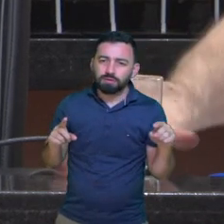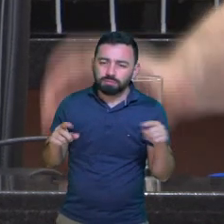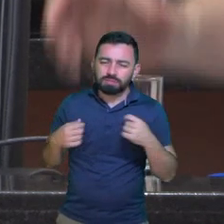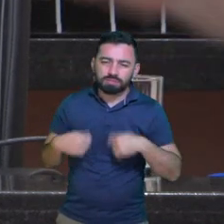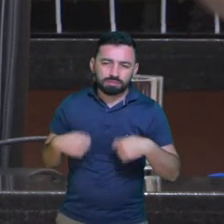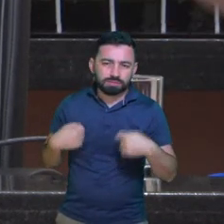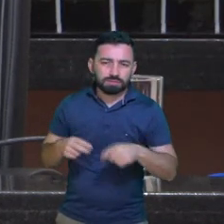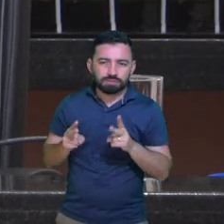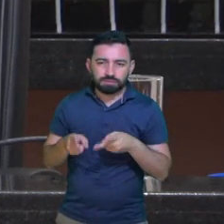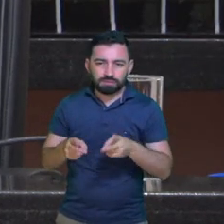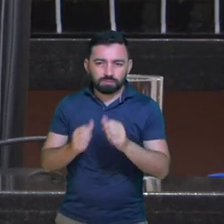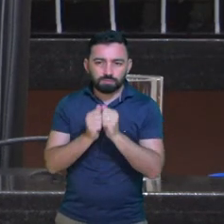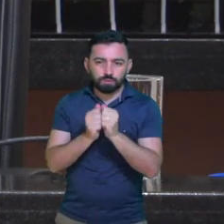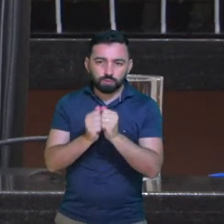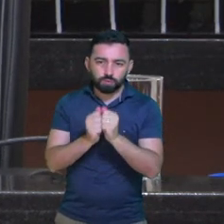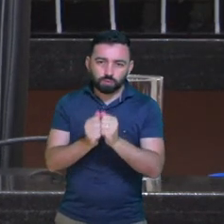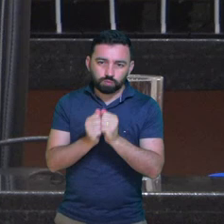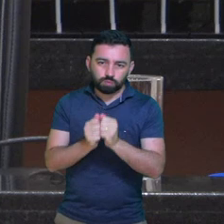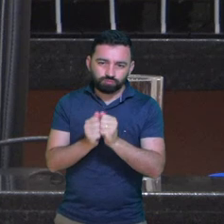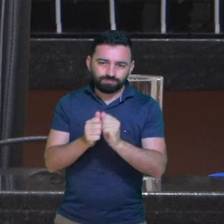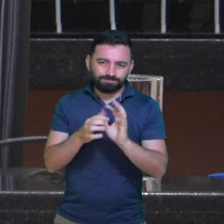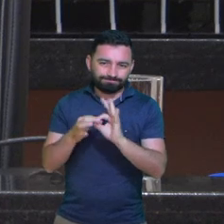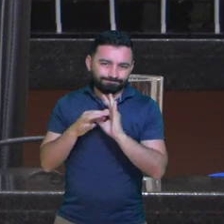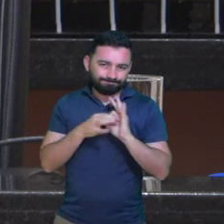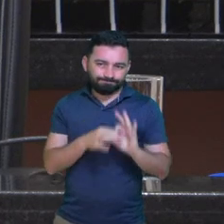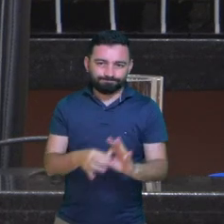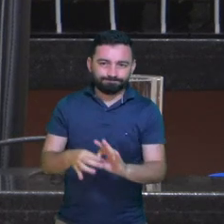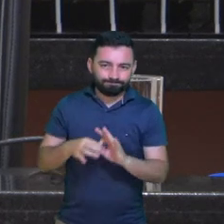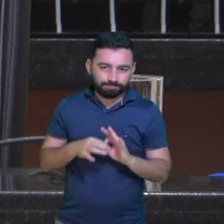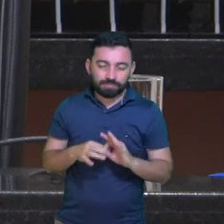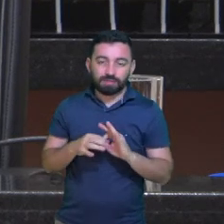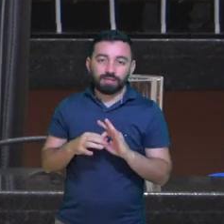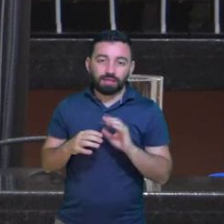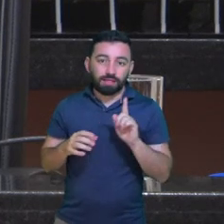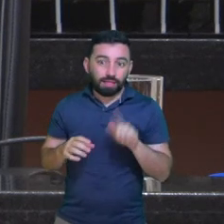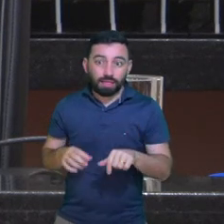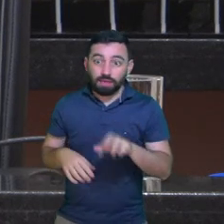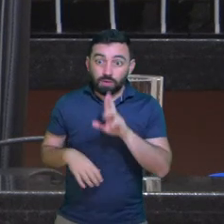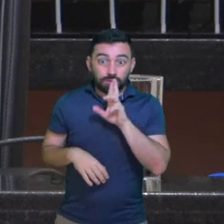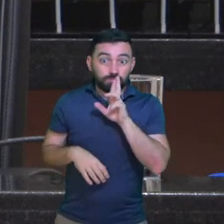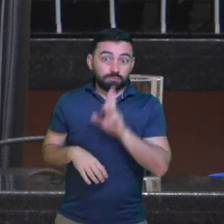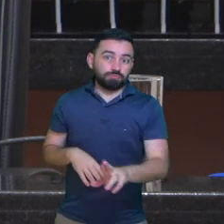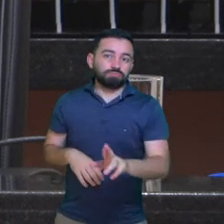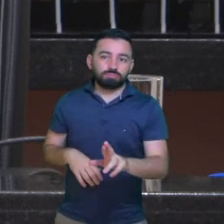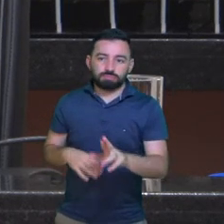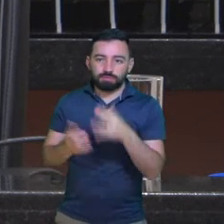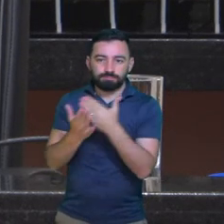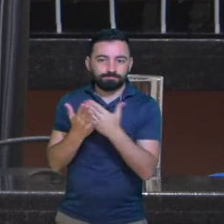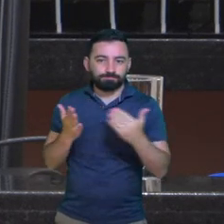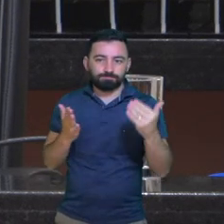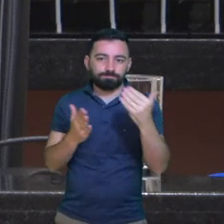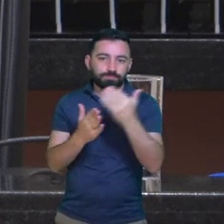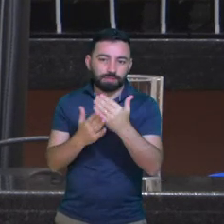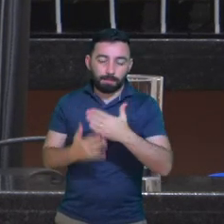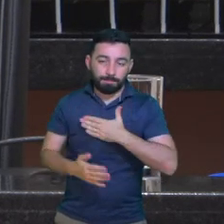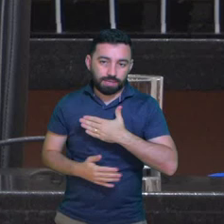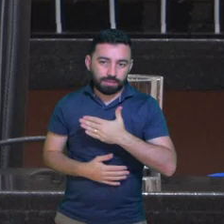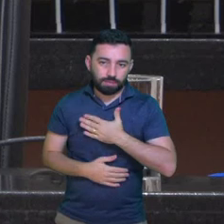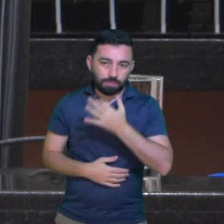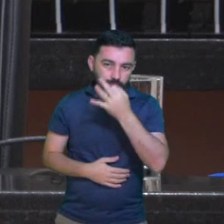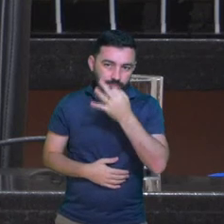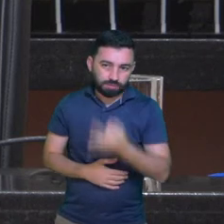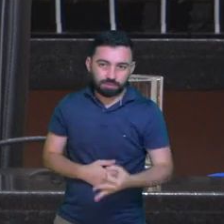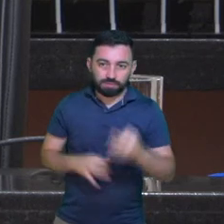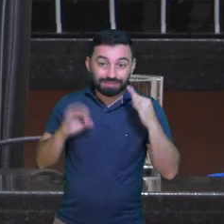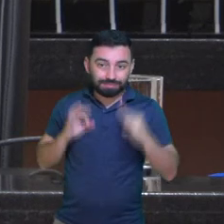mais trabalhar em conjunto acho que esse é o grande é o grande resultado é na minha opinião é essa